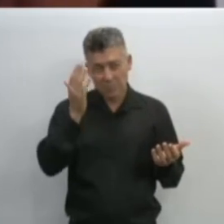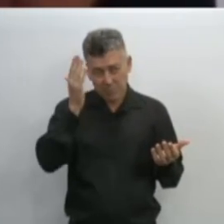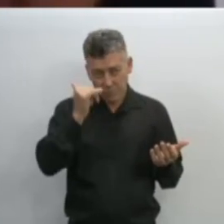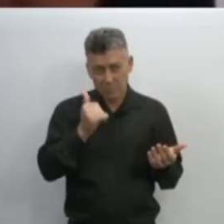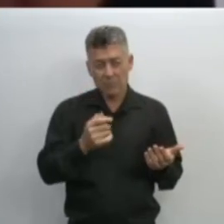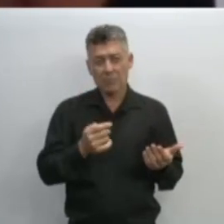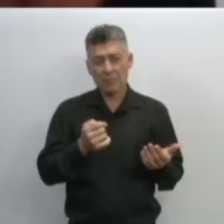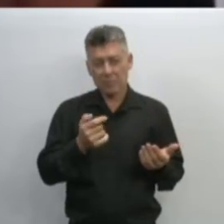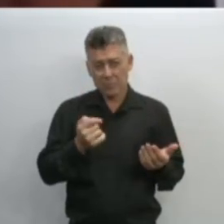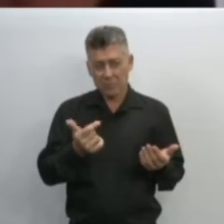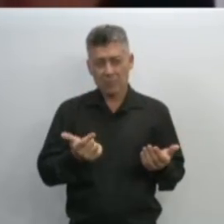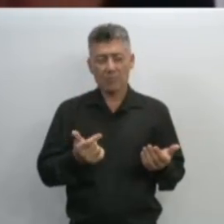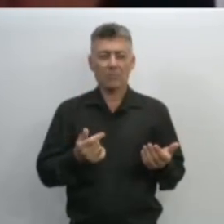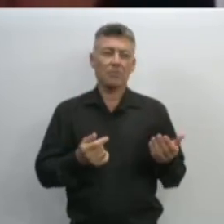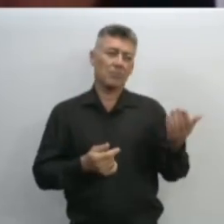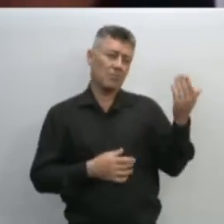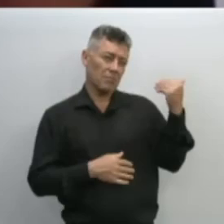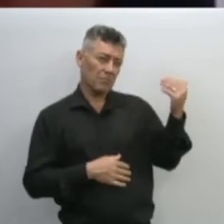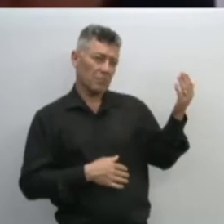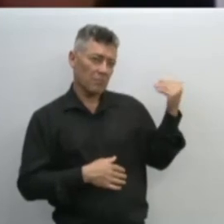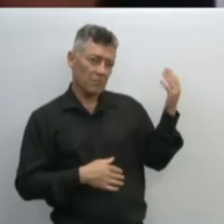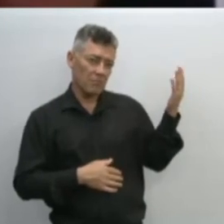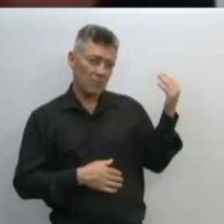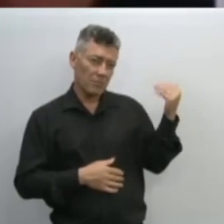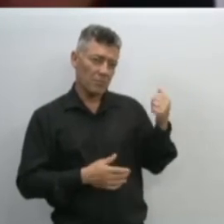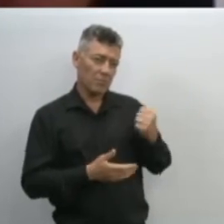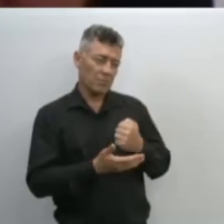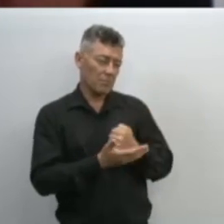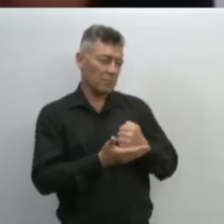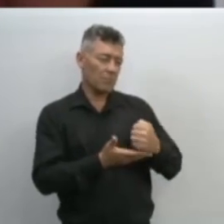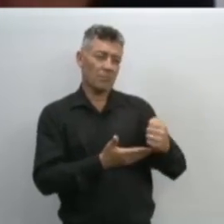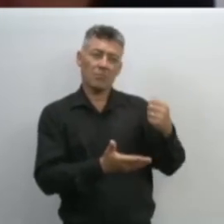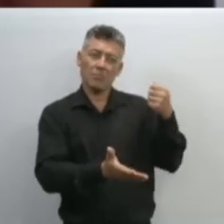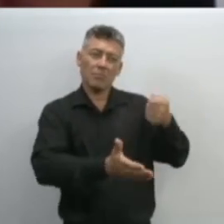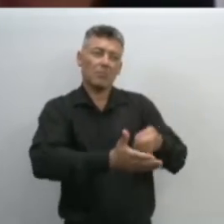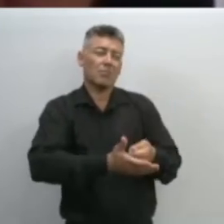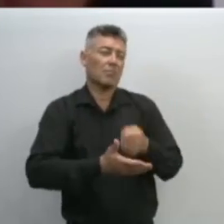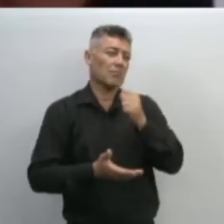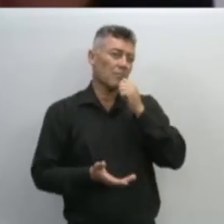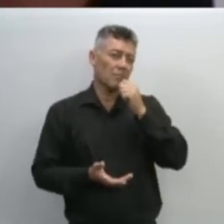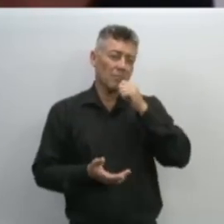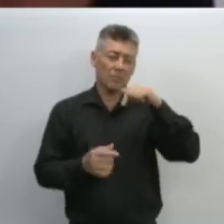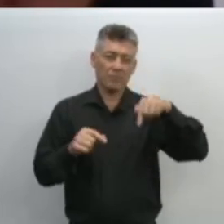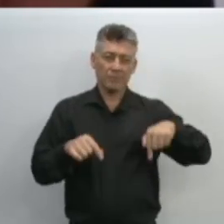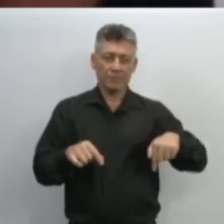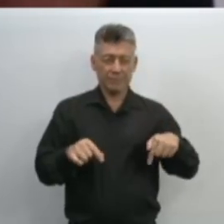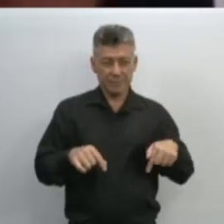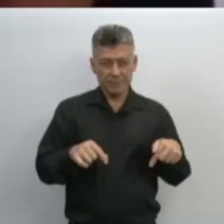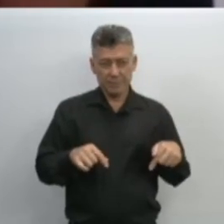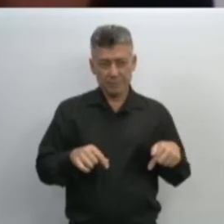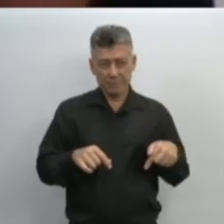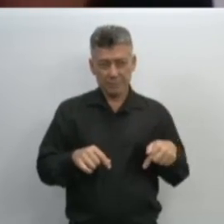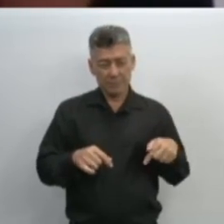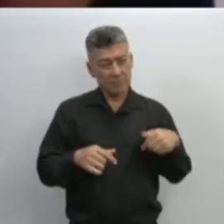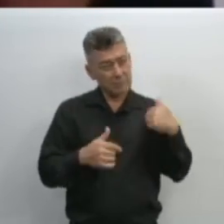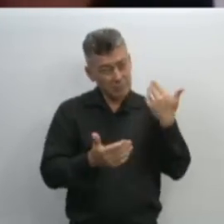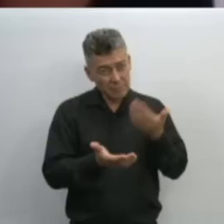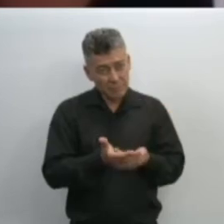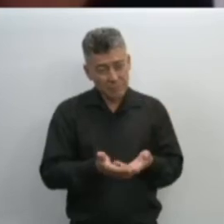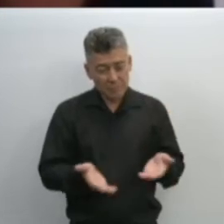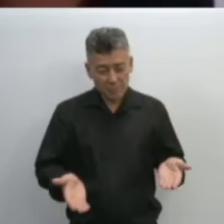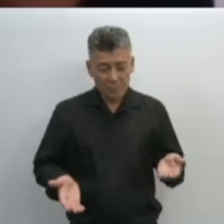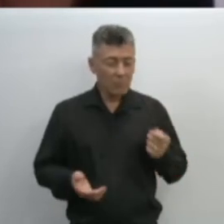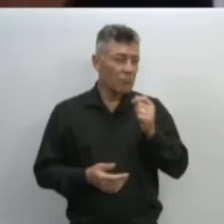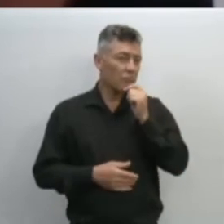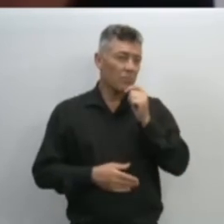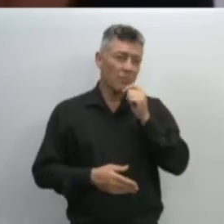né? Esse passado, esse passivo não foi pago até hoje. Esse país não ajustou as contas com seu passado